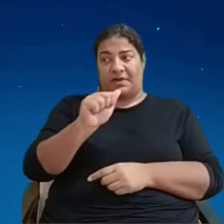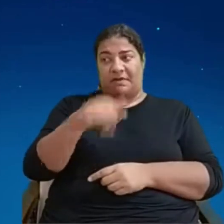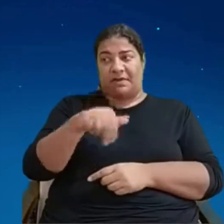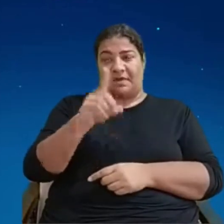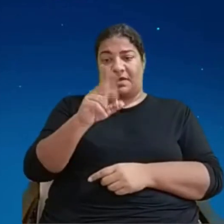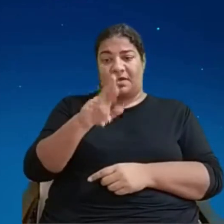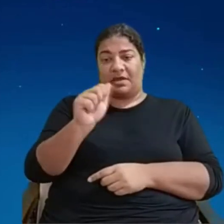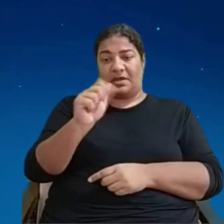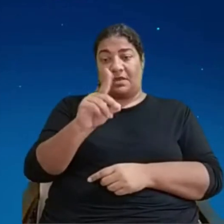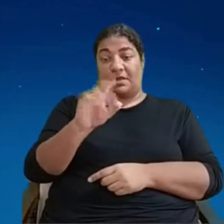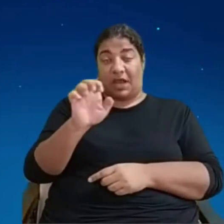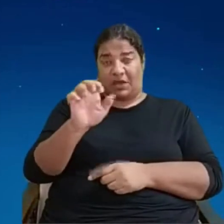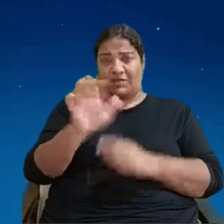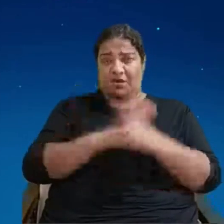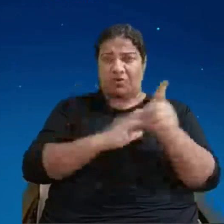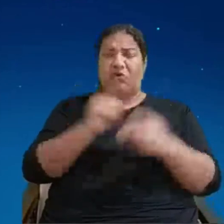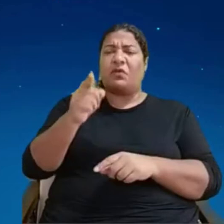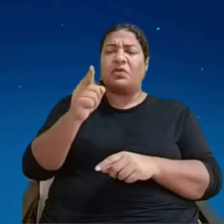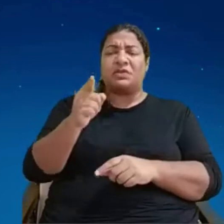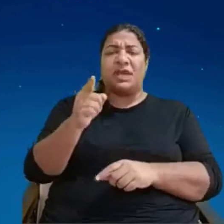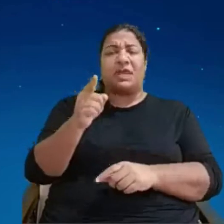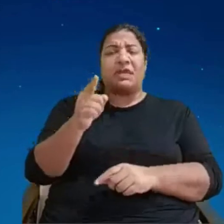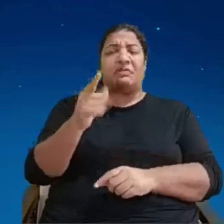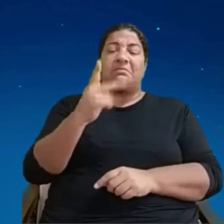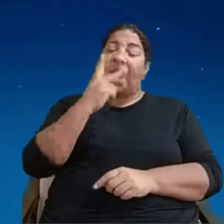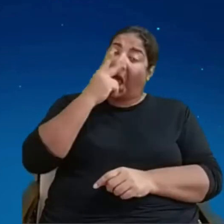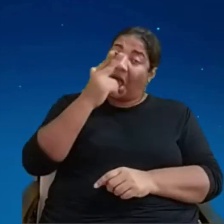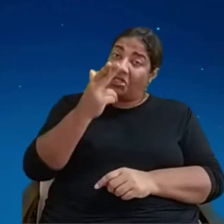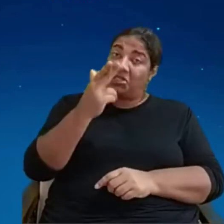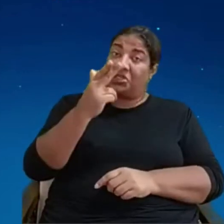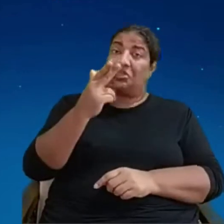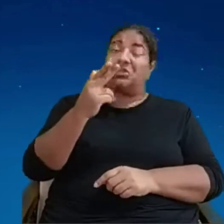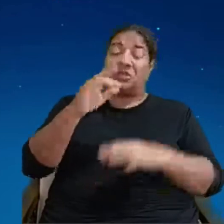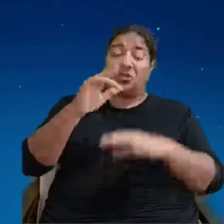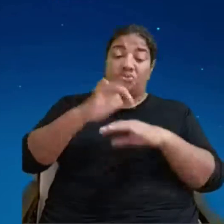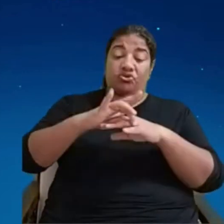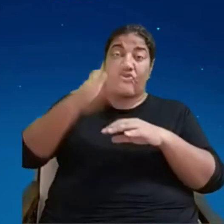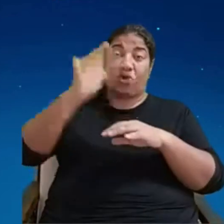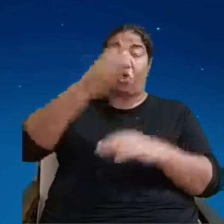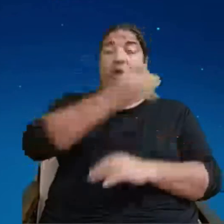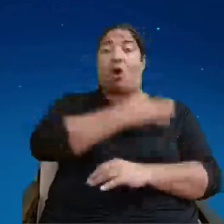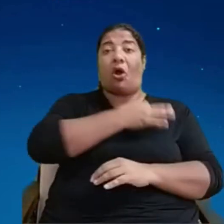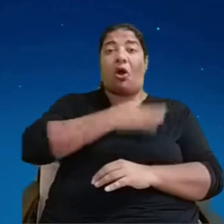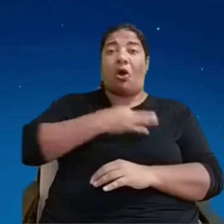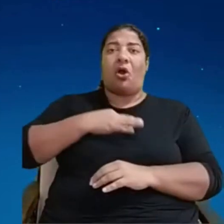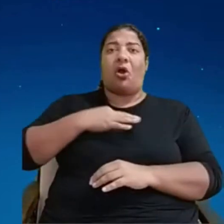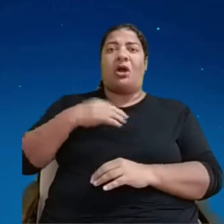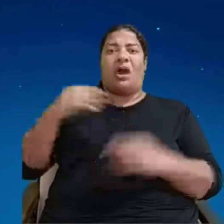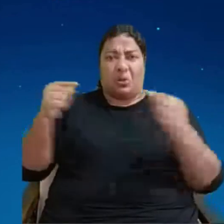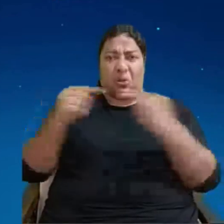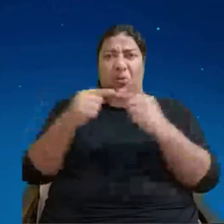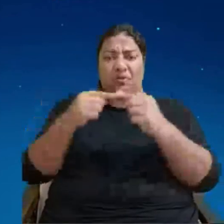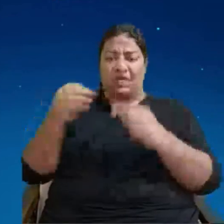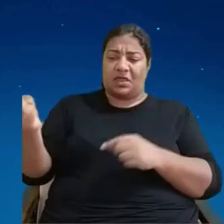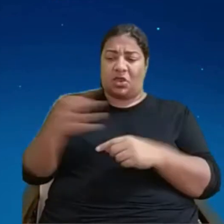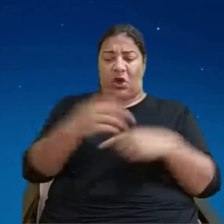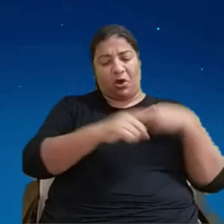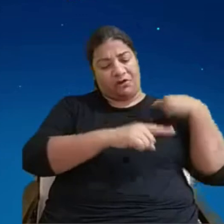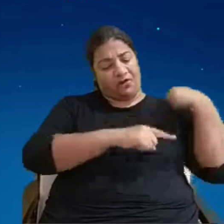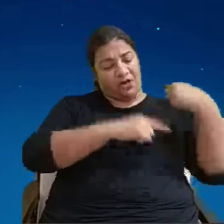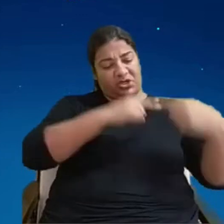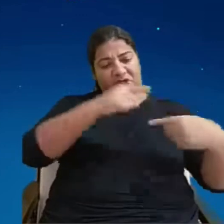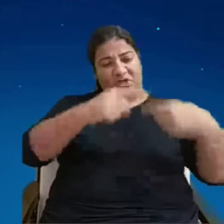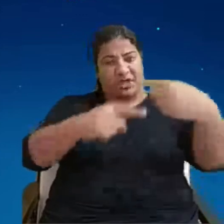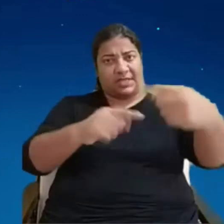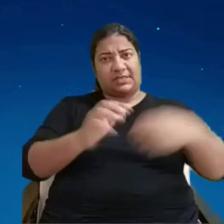tem expectativa de que o mercado joalheiro ainda terá espaço para as novas gerações. Nossa,